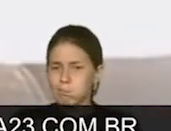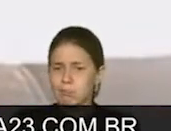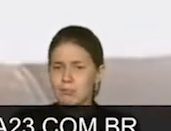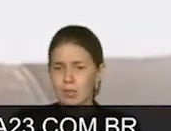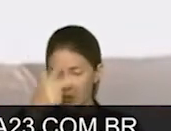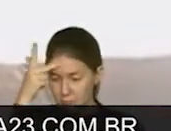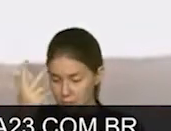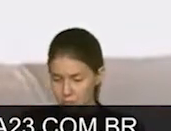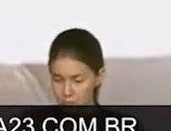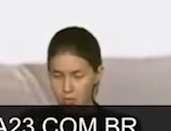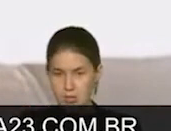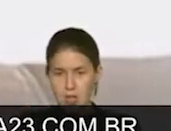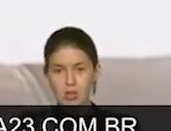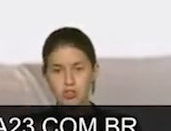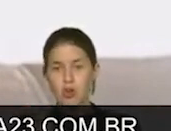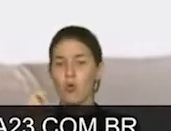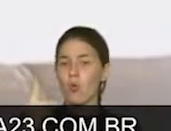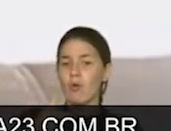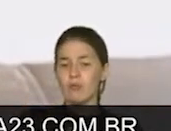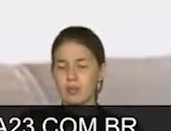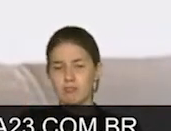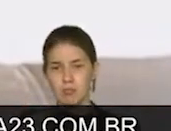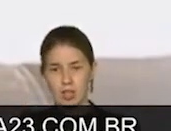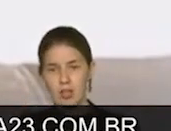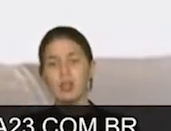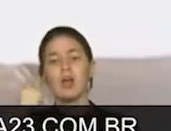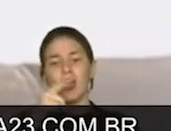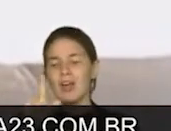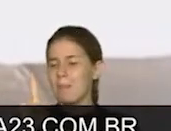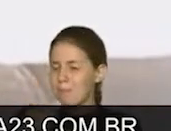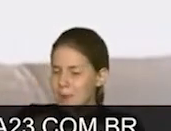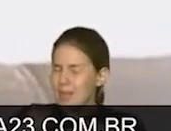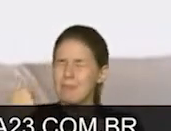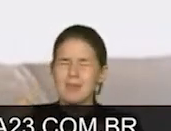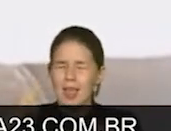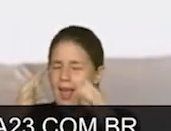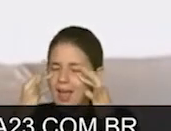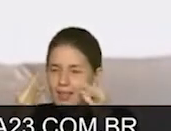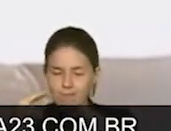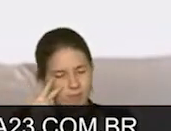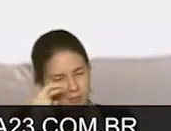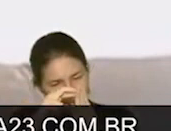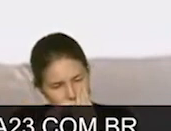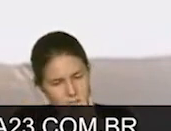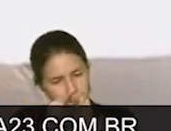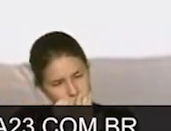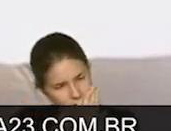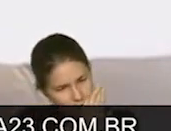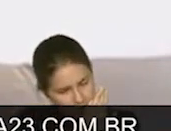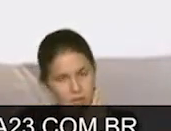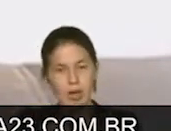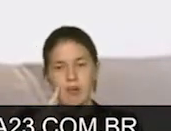está remetendo dinheiro fazer a conferência das chaves Pix e se ela está pagando a pessoa